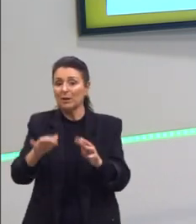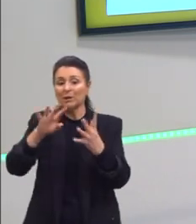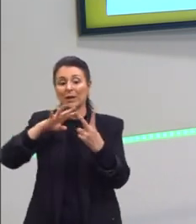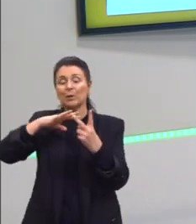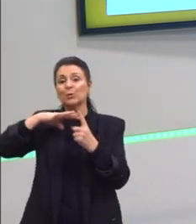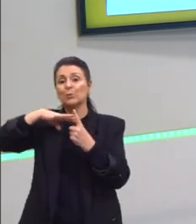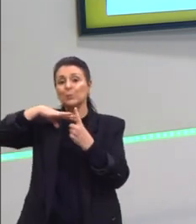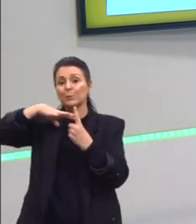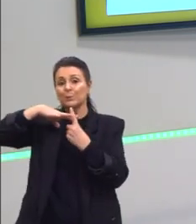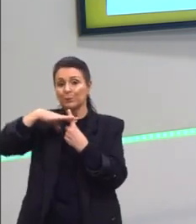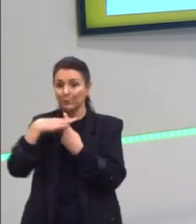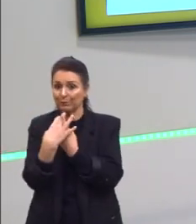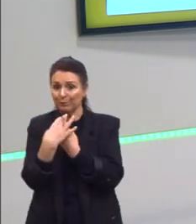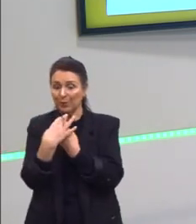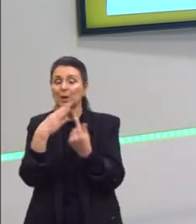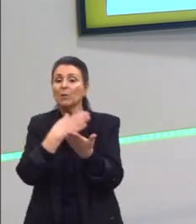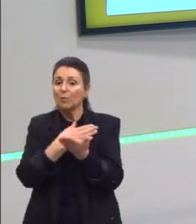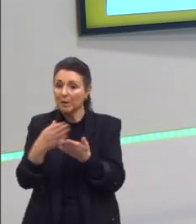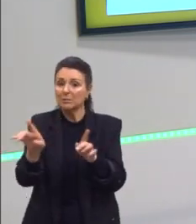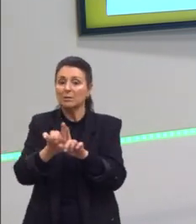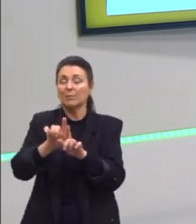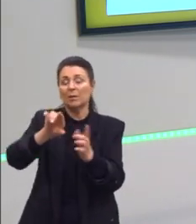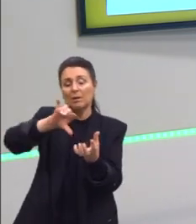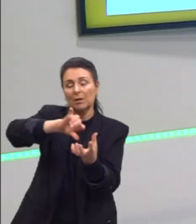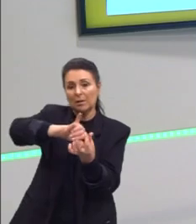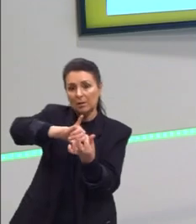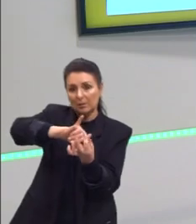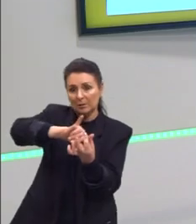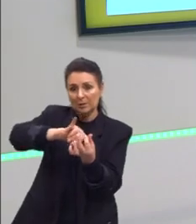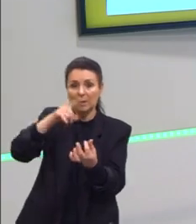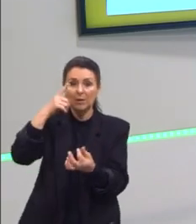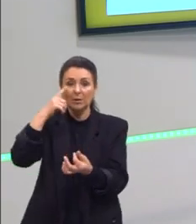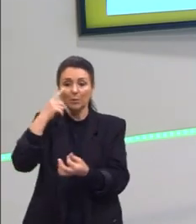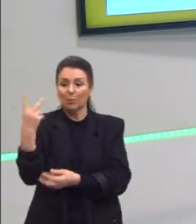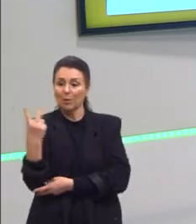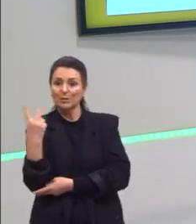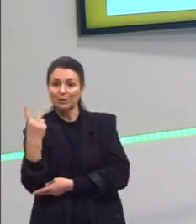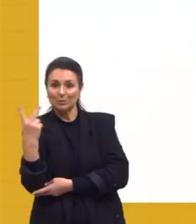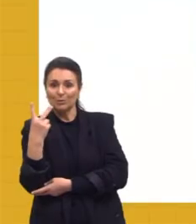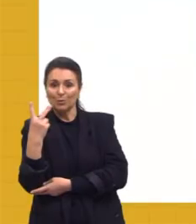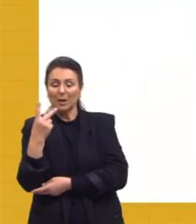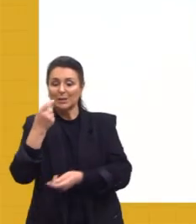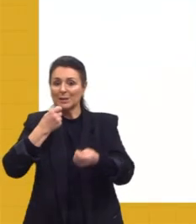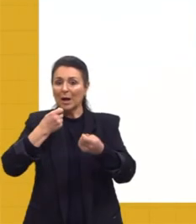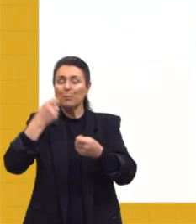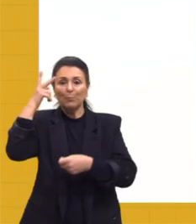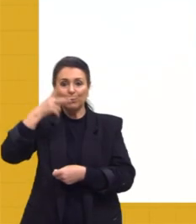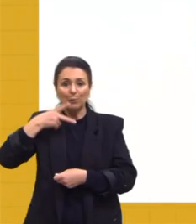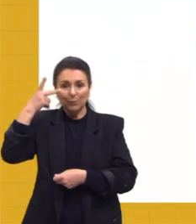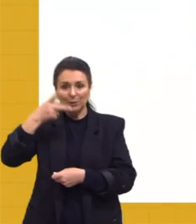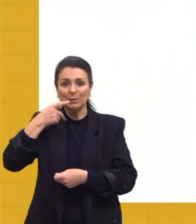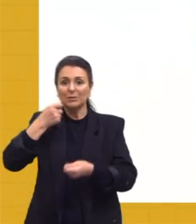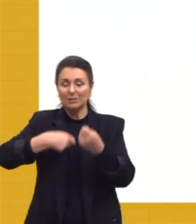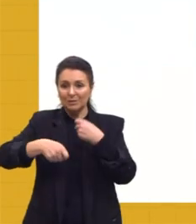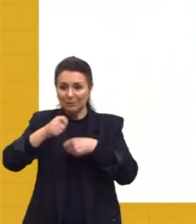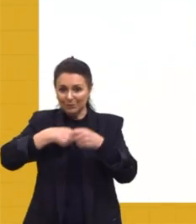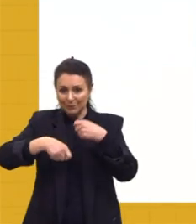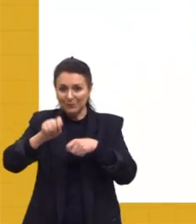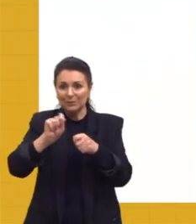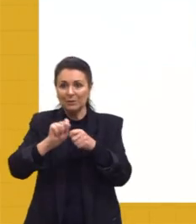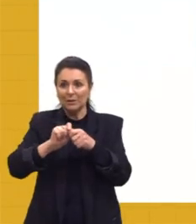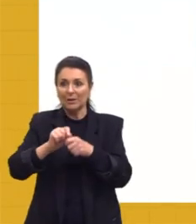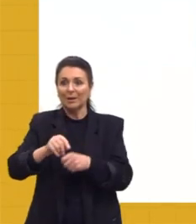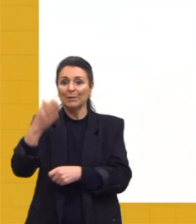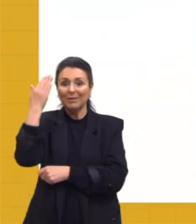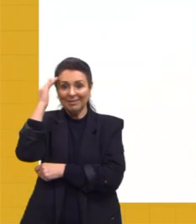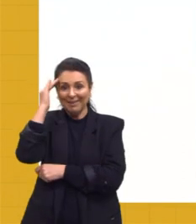entrando né no mundo capitalista a gurizada E aí tá ali a Perestroika aquelas nós e quem entender um pouco mais por isso é história então